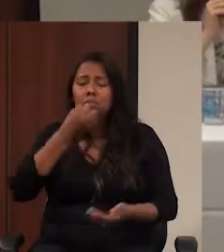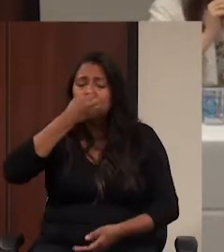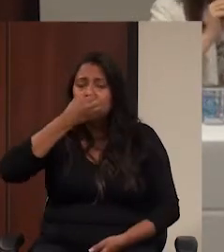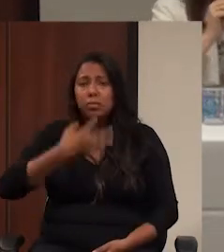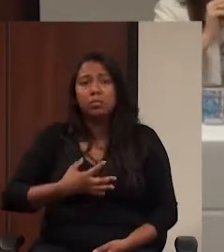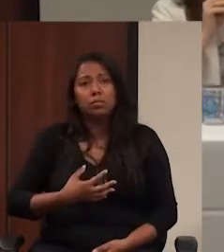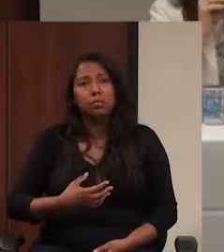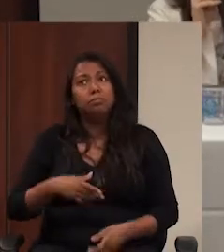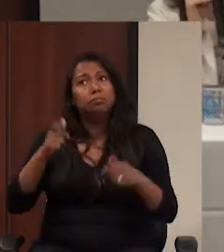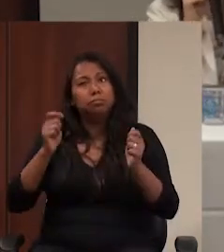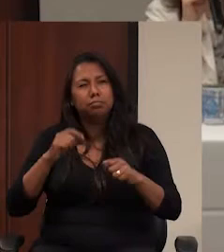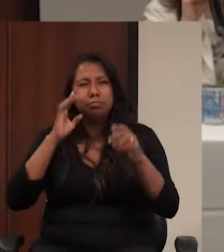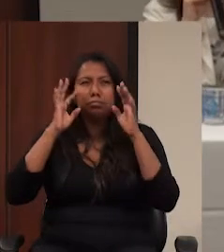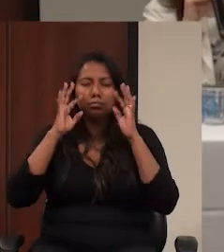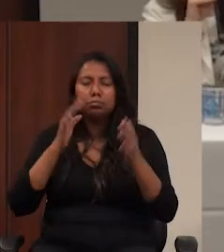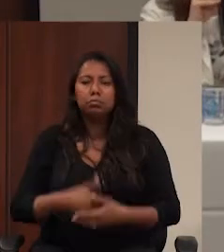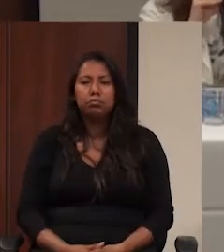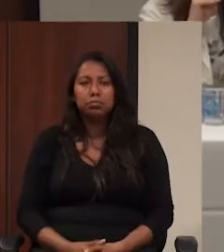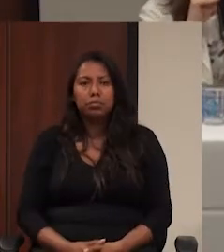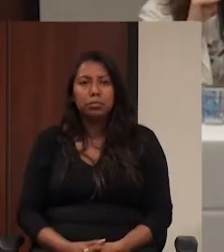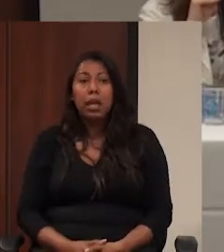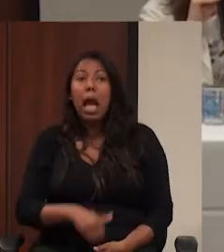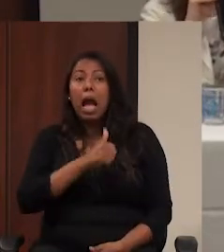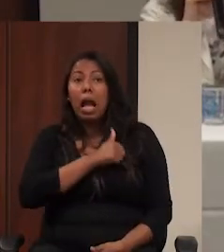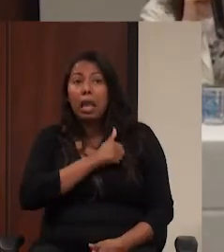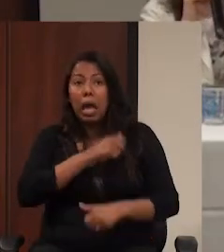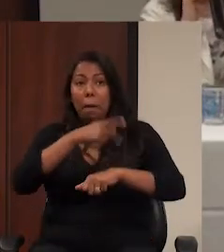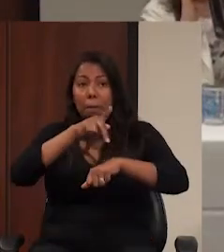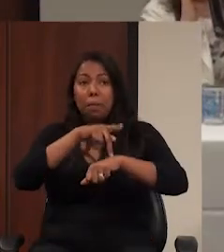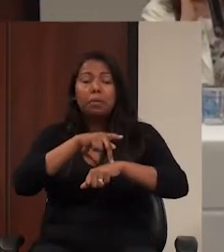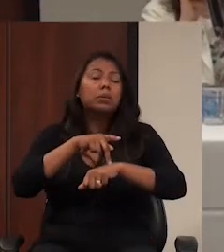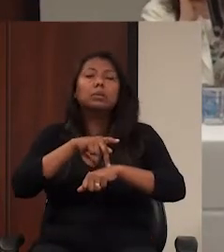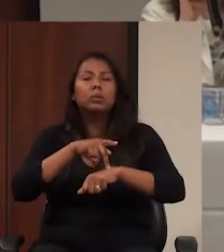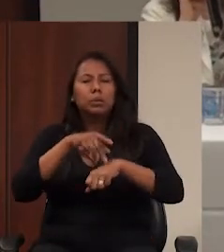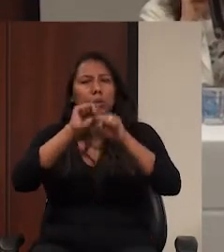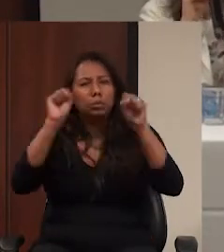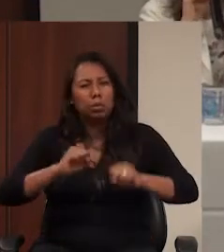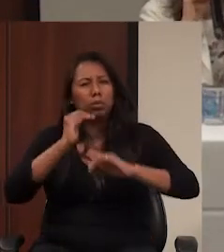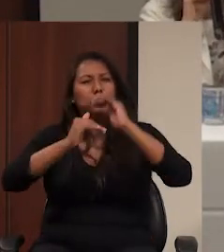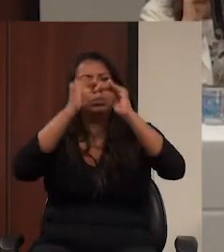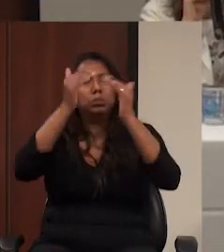gente amadurecer. No Canadá, o Canadá tem um sistema avançado